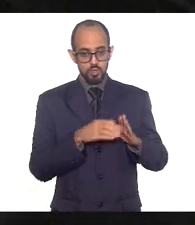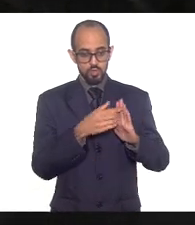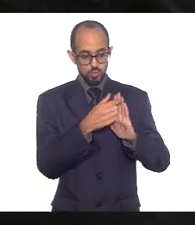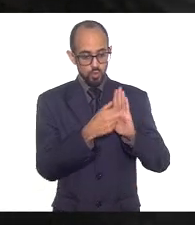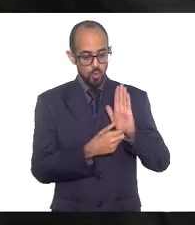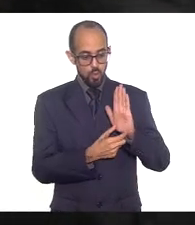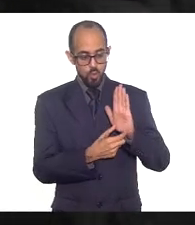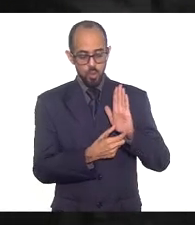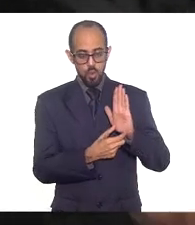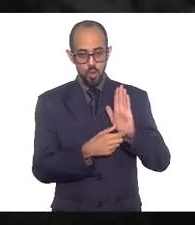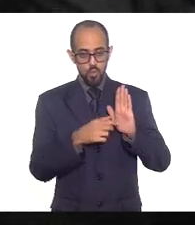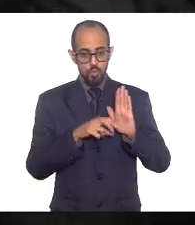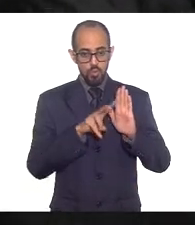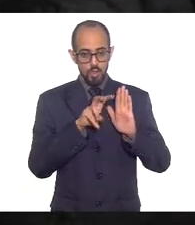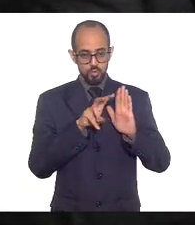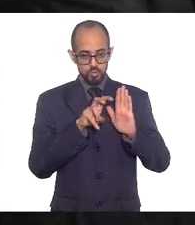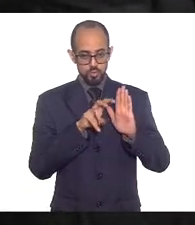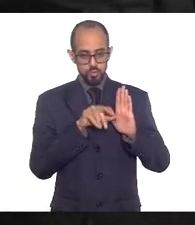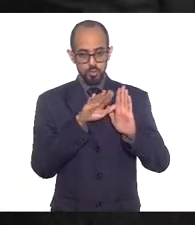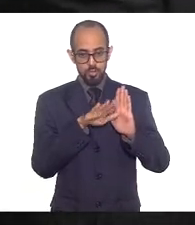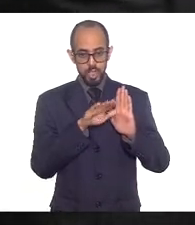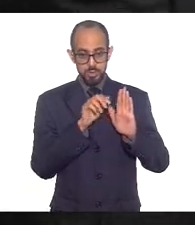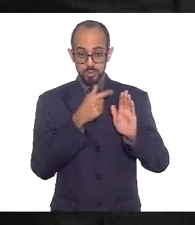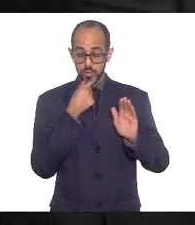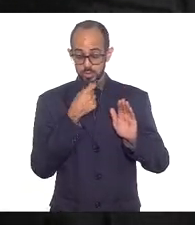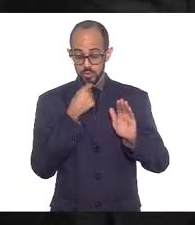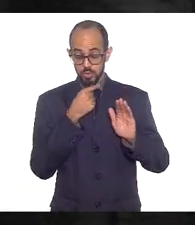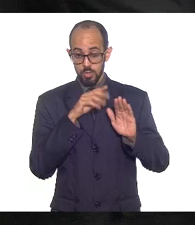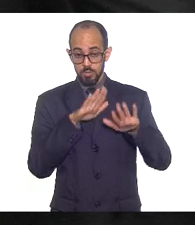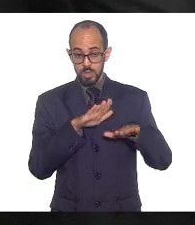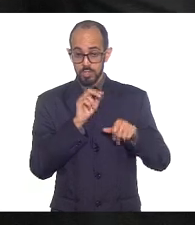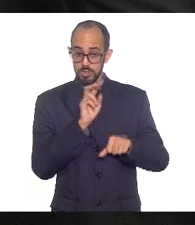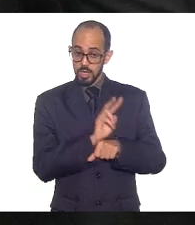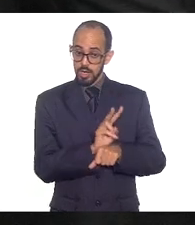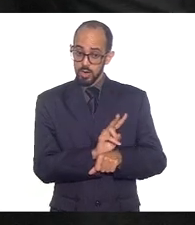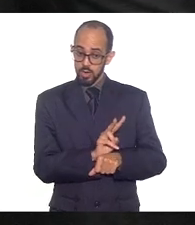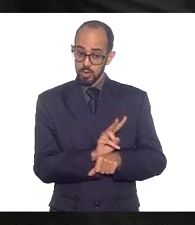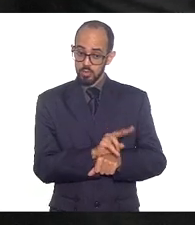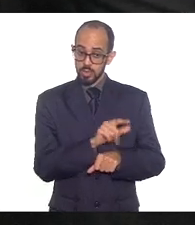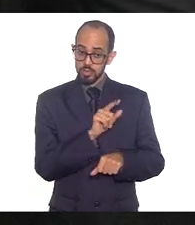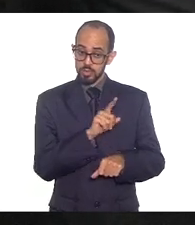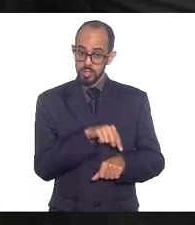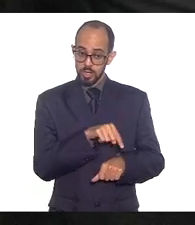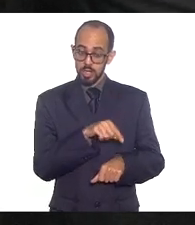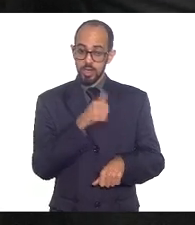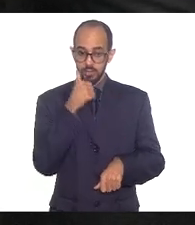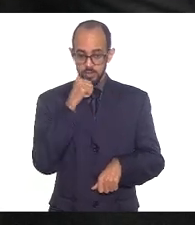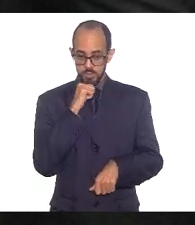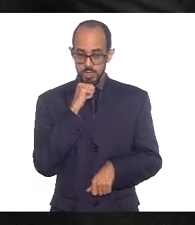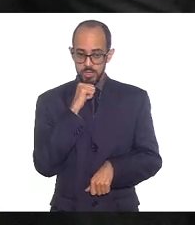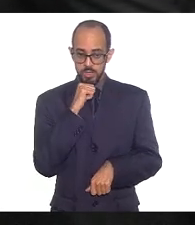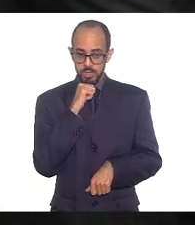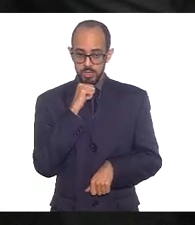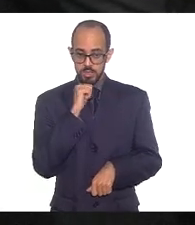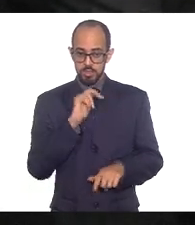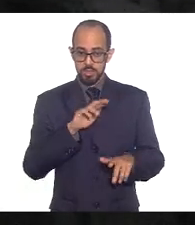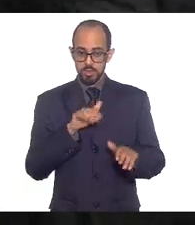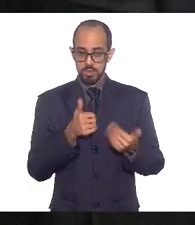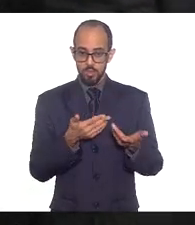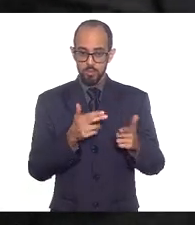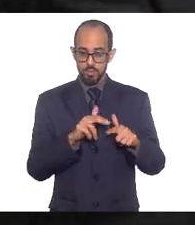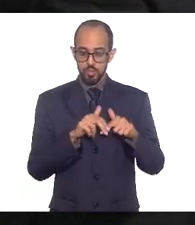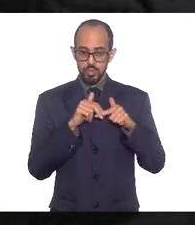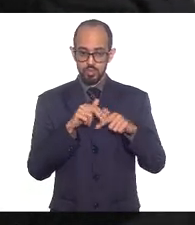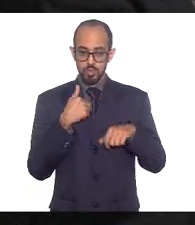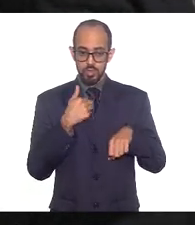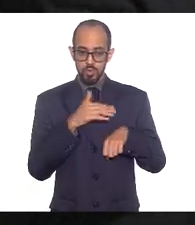técnico que possa ser homem mas que a custódia custódia continue sendo do sexo feminino Então tava aqui